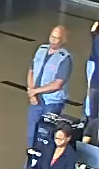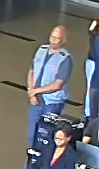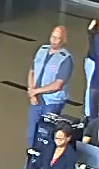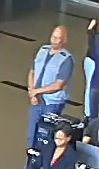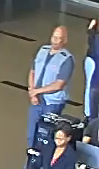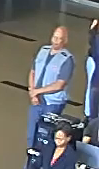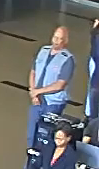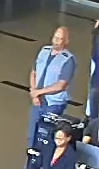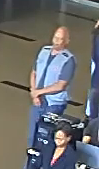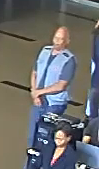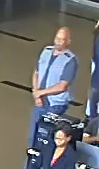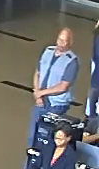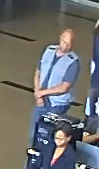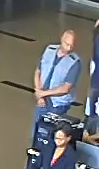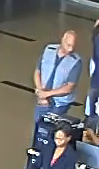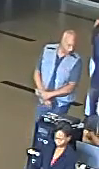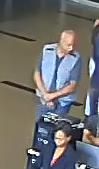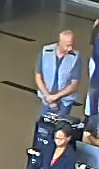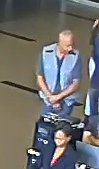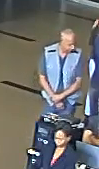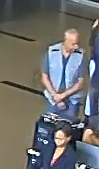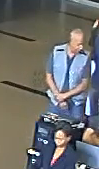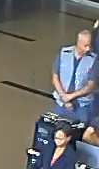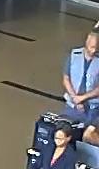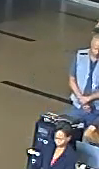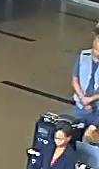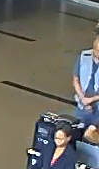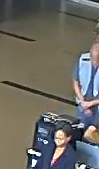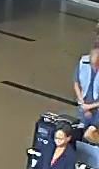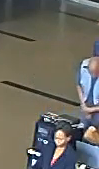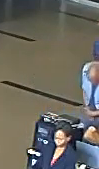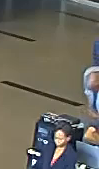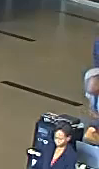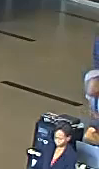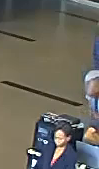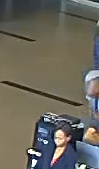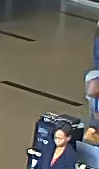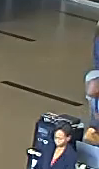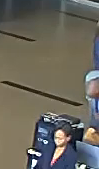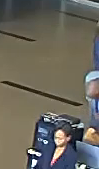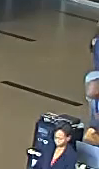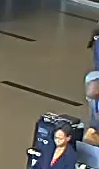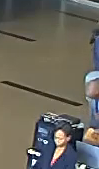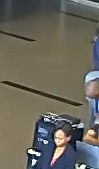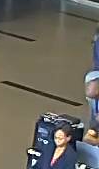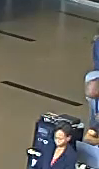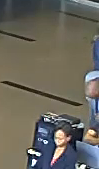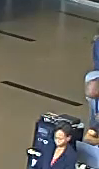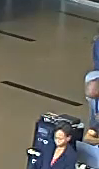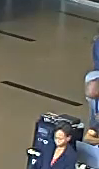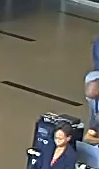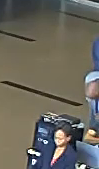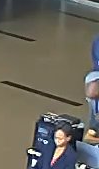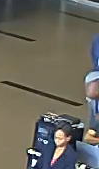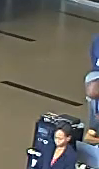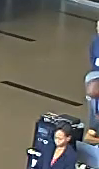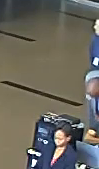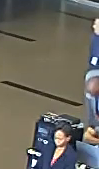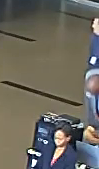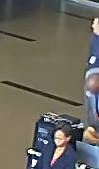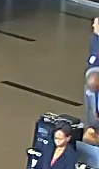transporte e o fazer principalmente é fundamental e eu queria